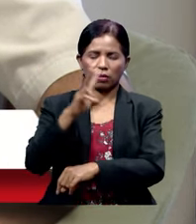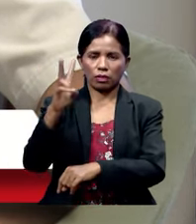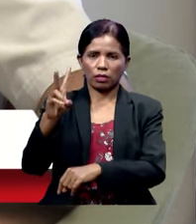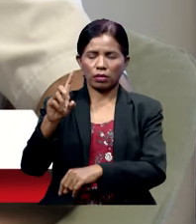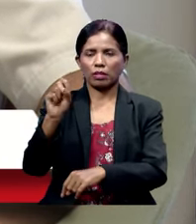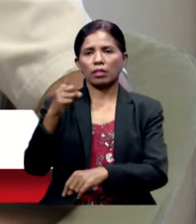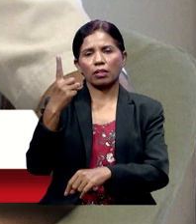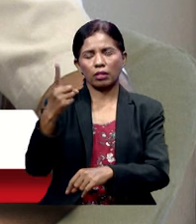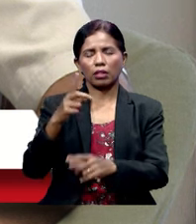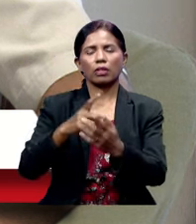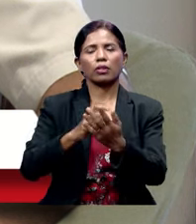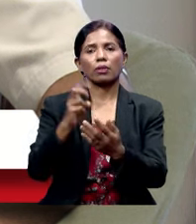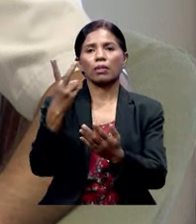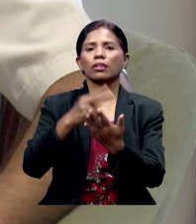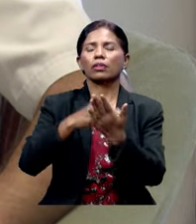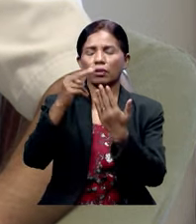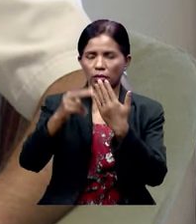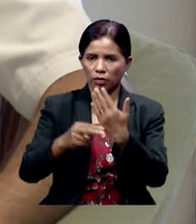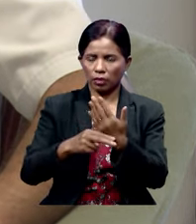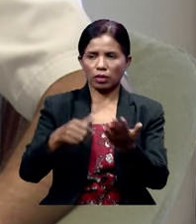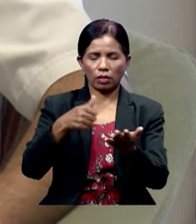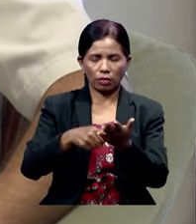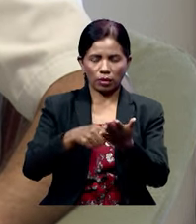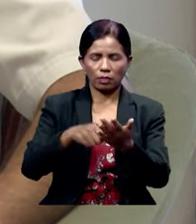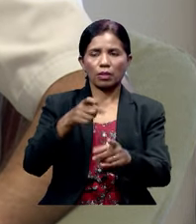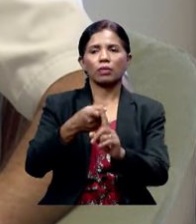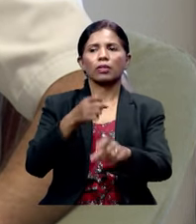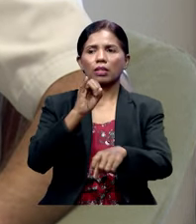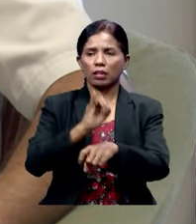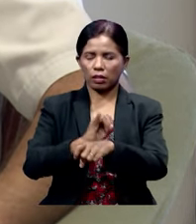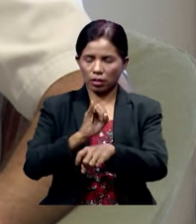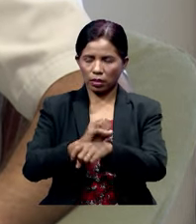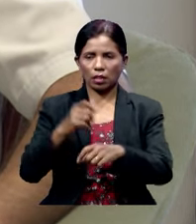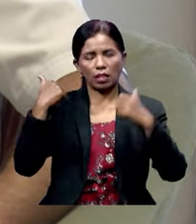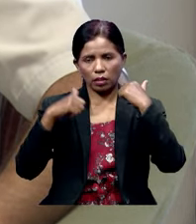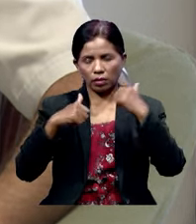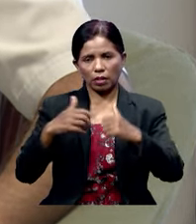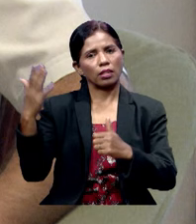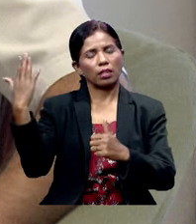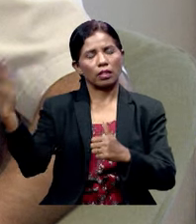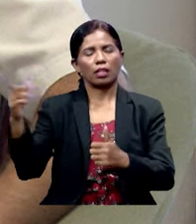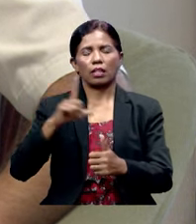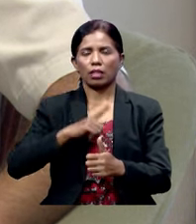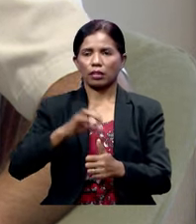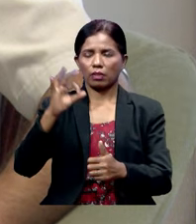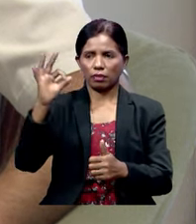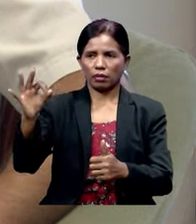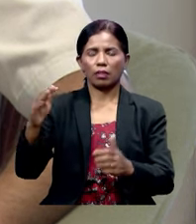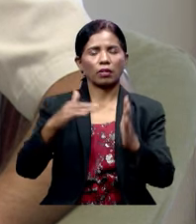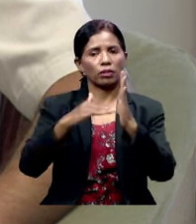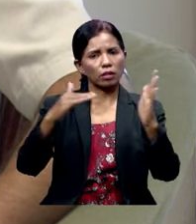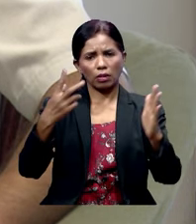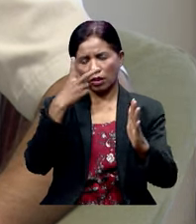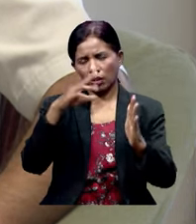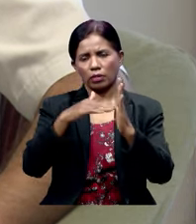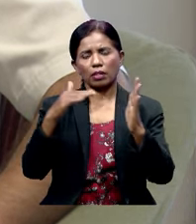novembro a convite da Paróquia das das autoridades locais para encontrar os jovens